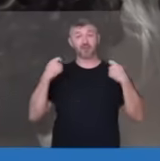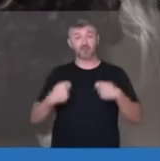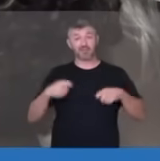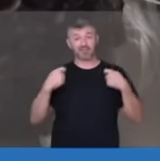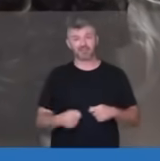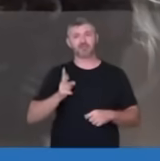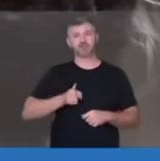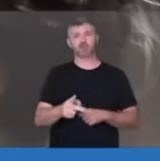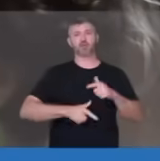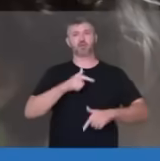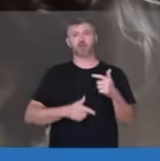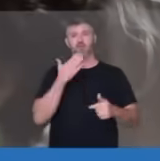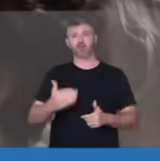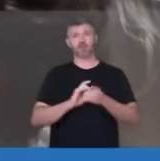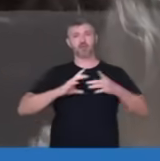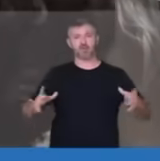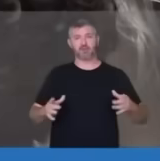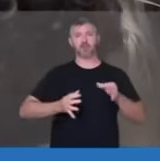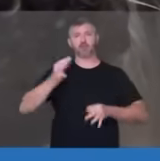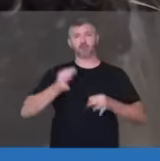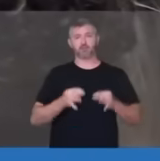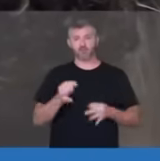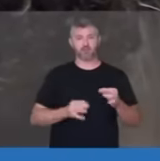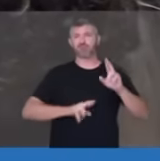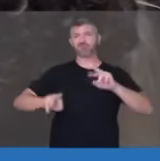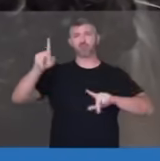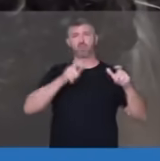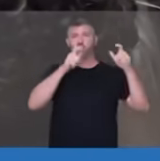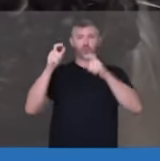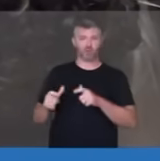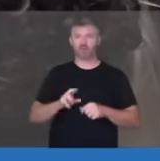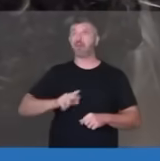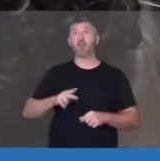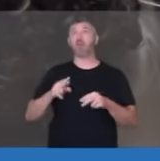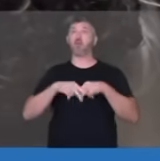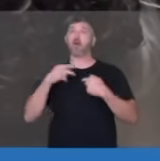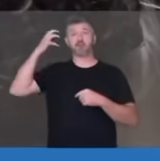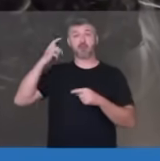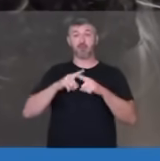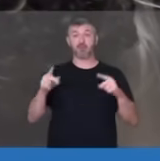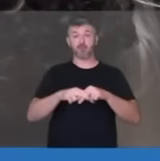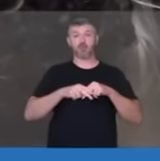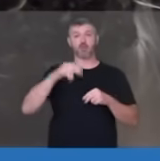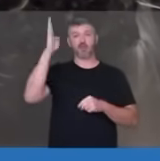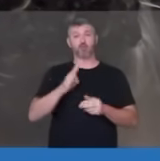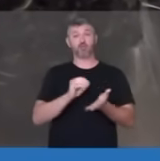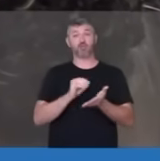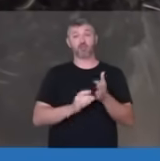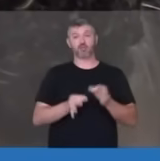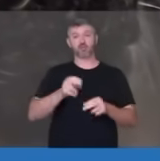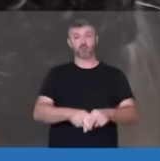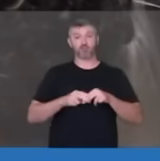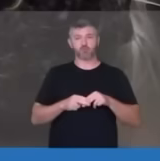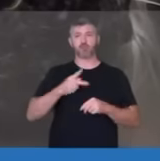para continuar trabalhando por democracia e por justiça nos mais diversos territórios. Não é só sobre Marielle, mas é sobre um Brasil injustiçado. E é por